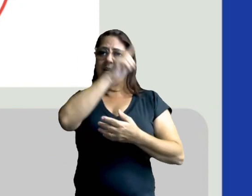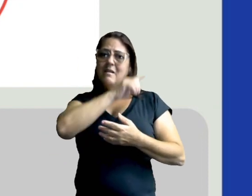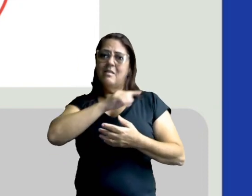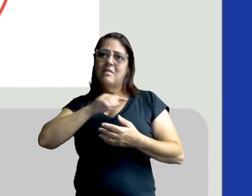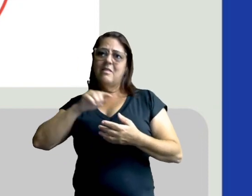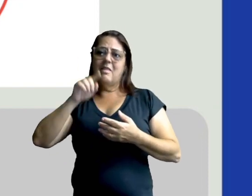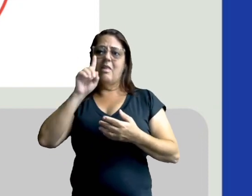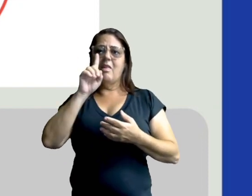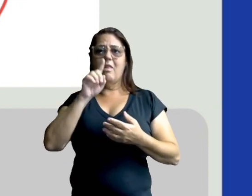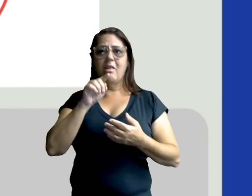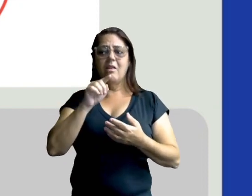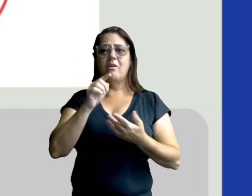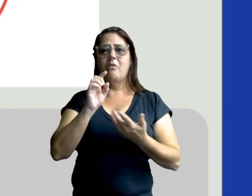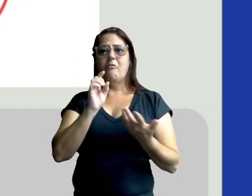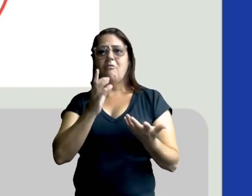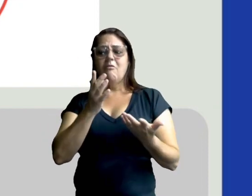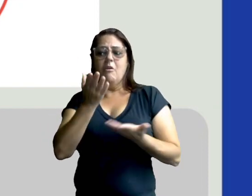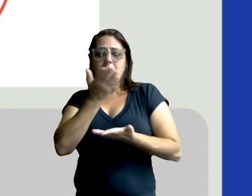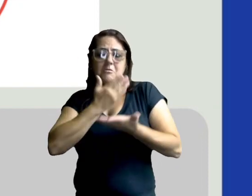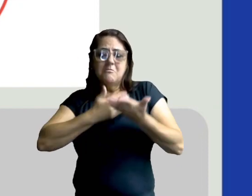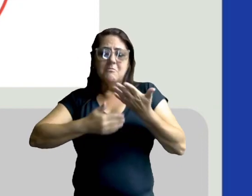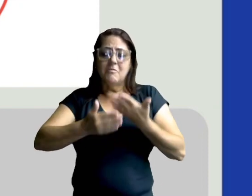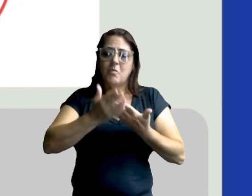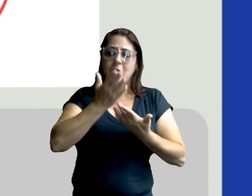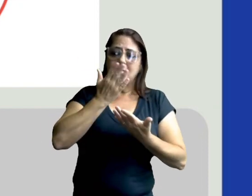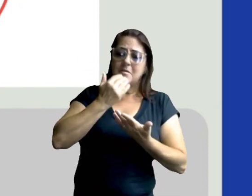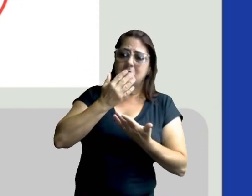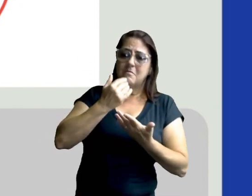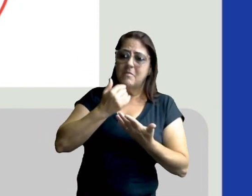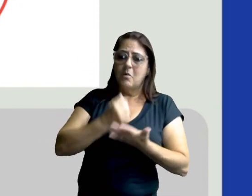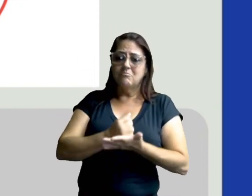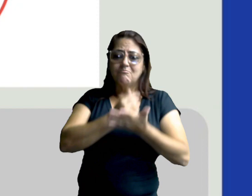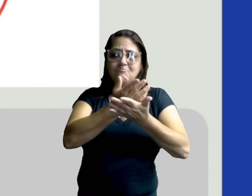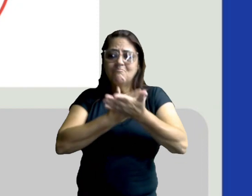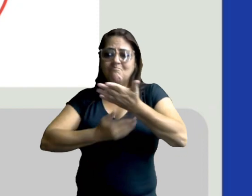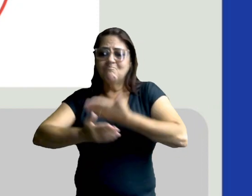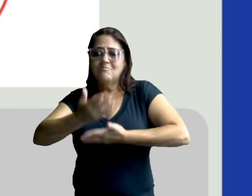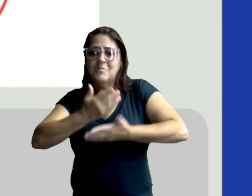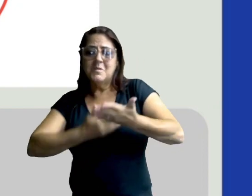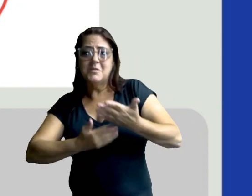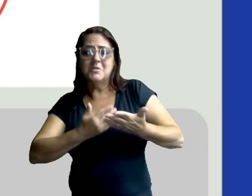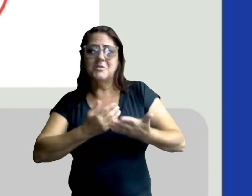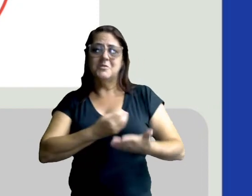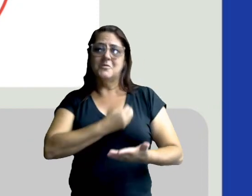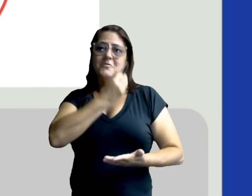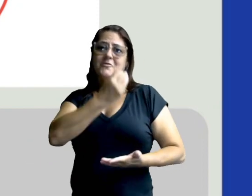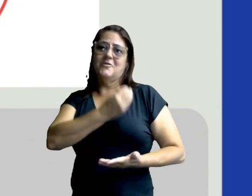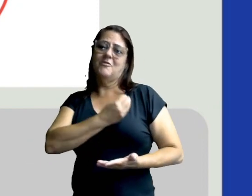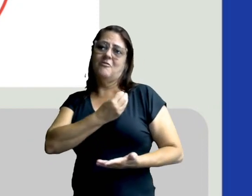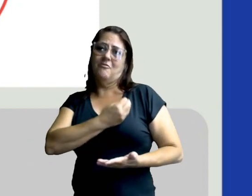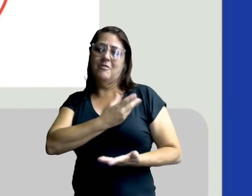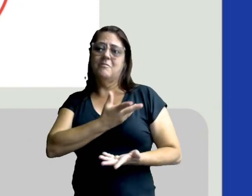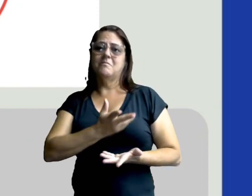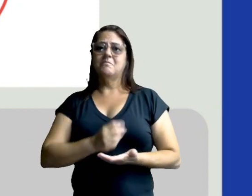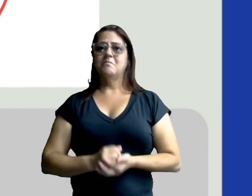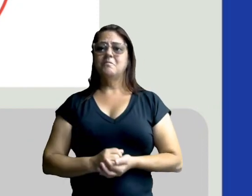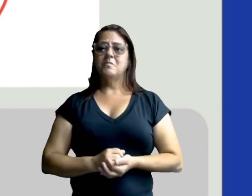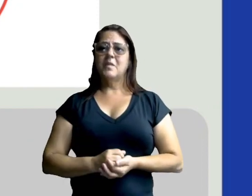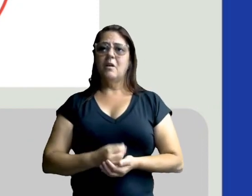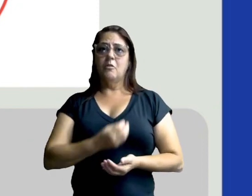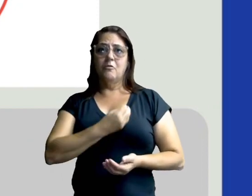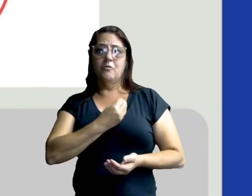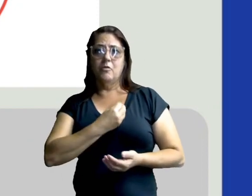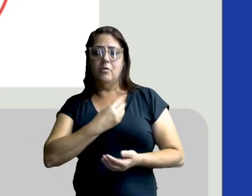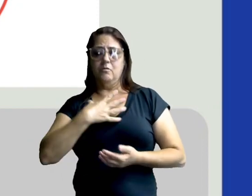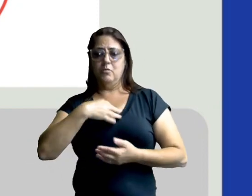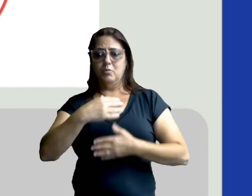é uma dessas formas de relacionamento, onde um animal depende do outro para sobreviver. Vimos os seres vivos que